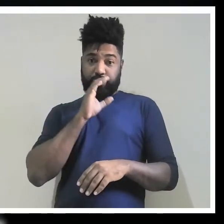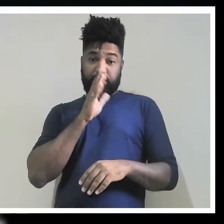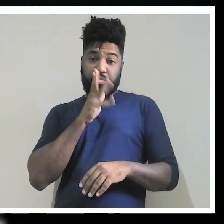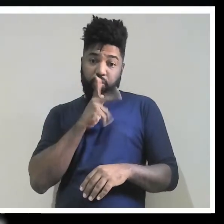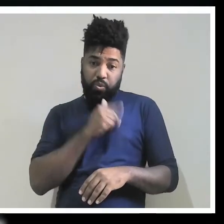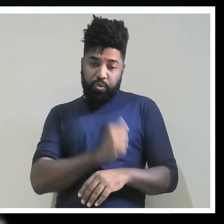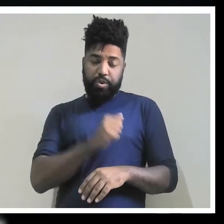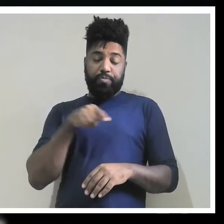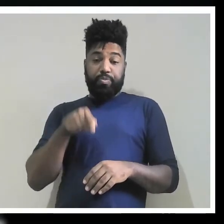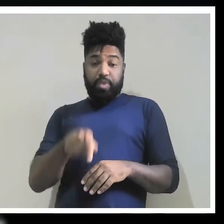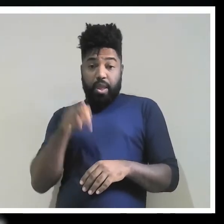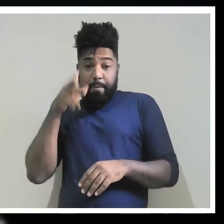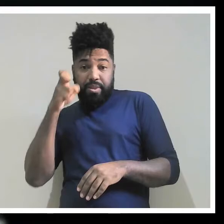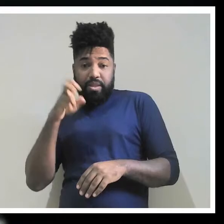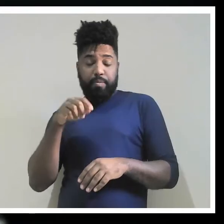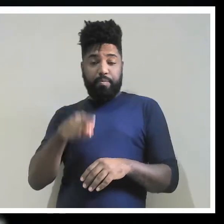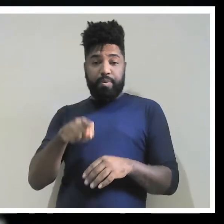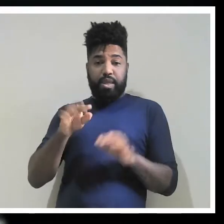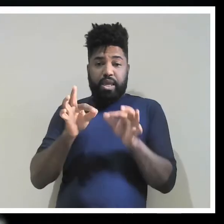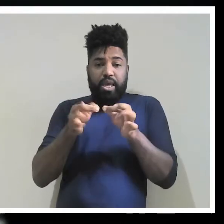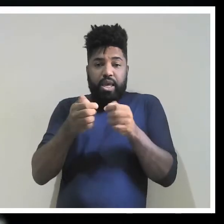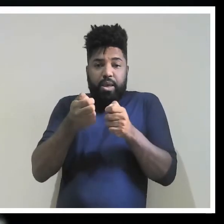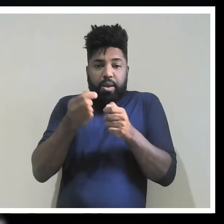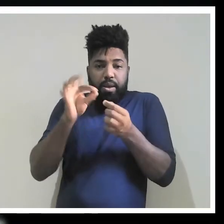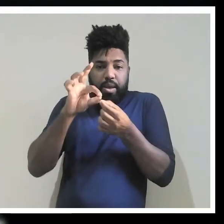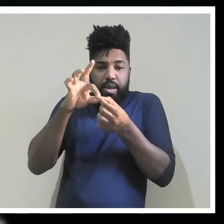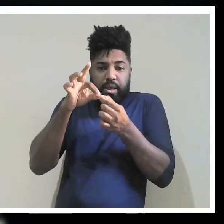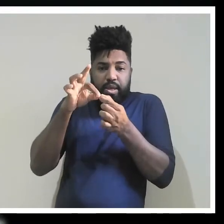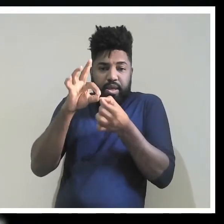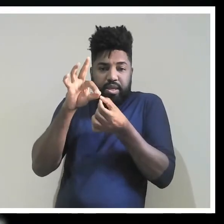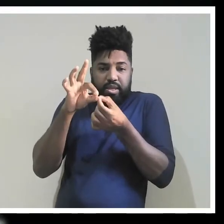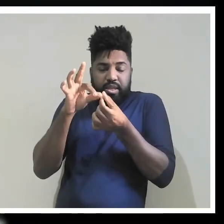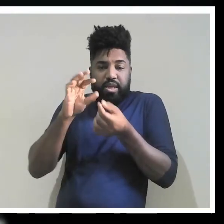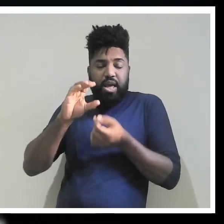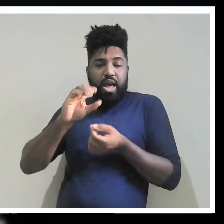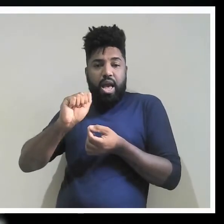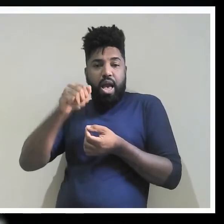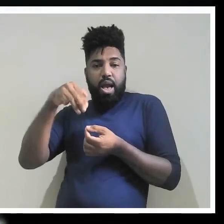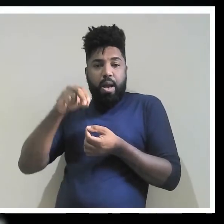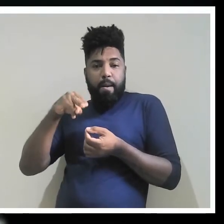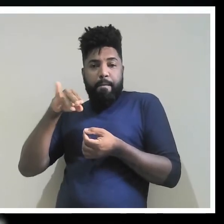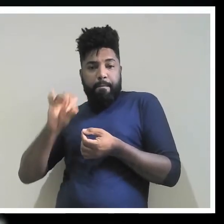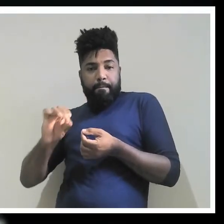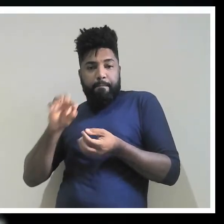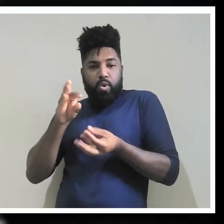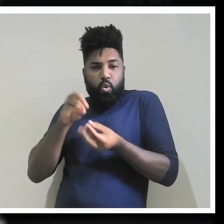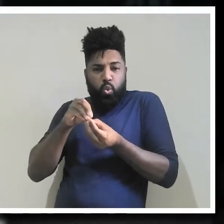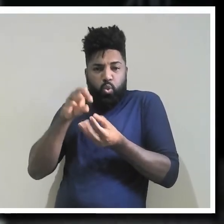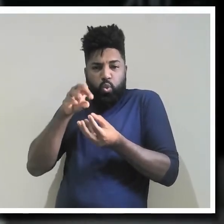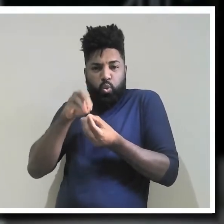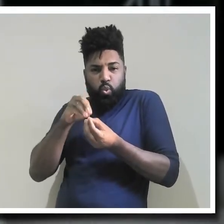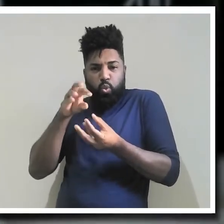amônio começam a se formar, mesmo com a solução ainda morna, e é uma formação muito bonita.